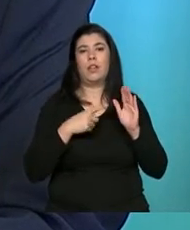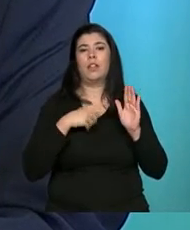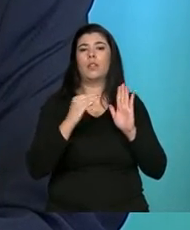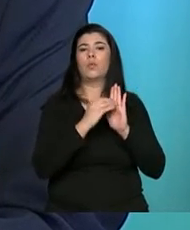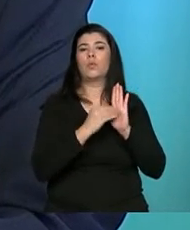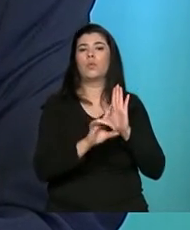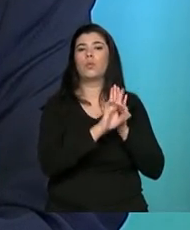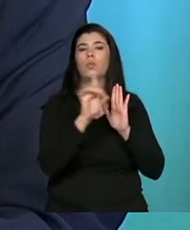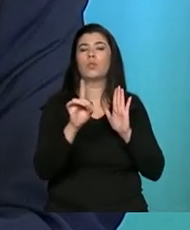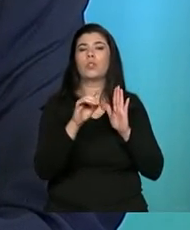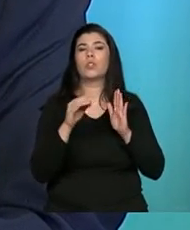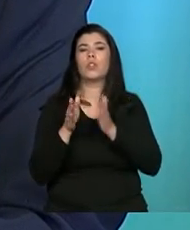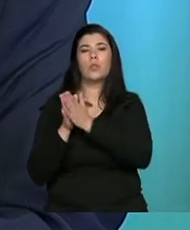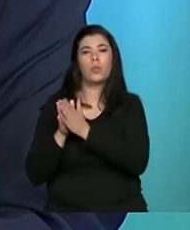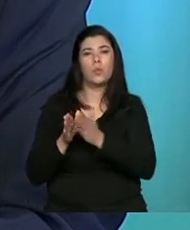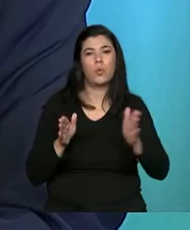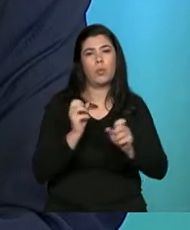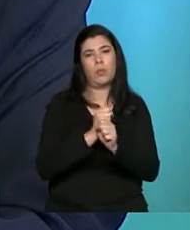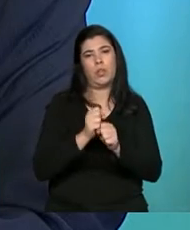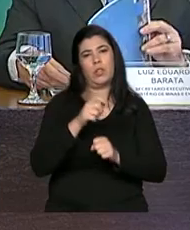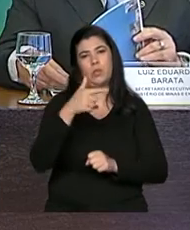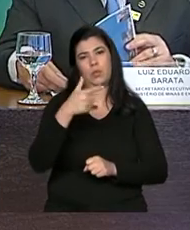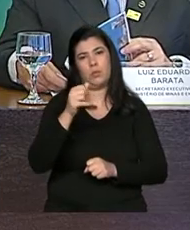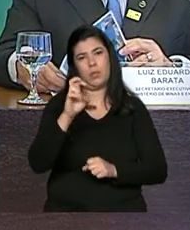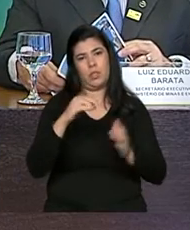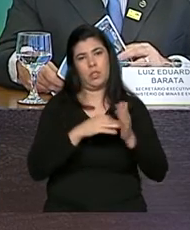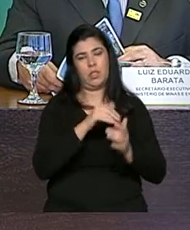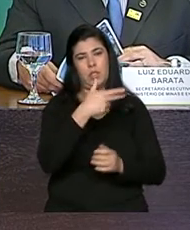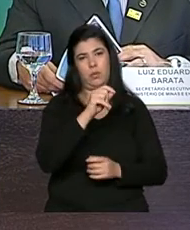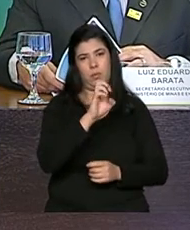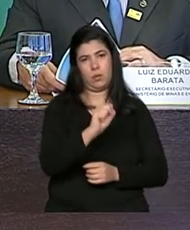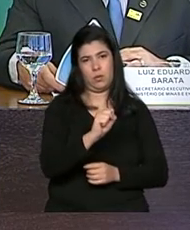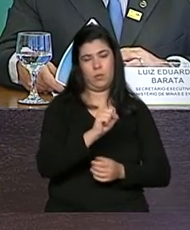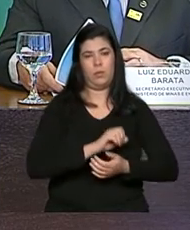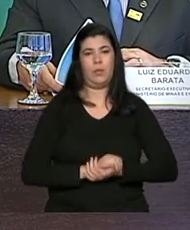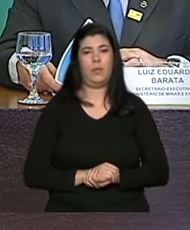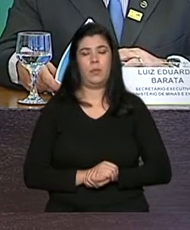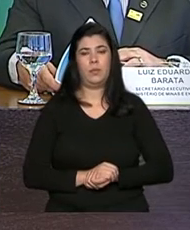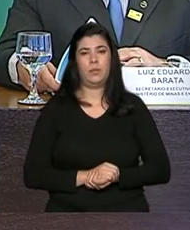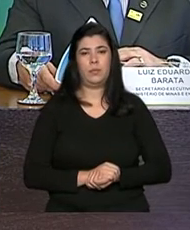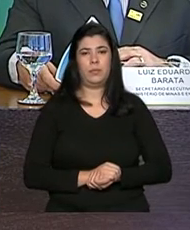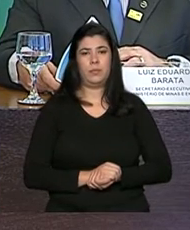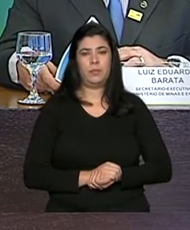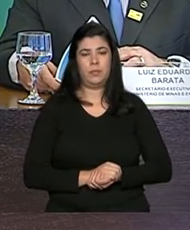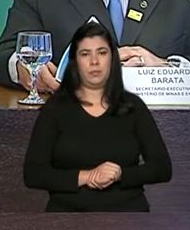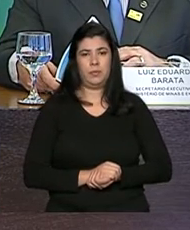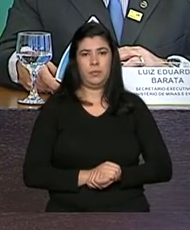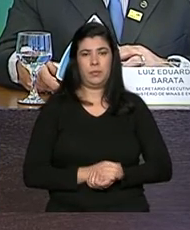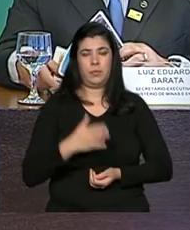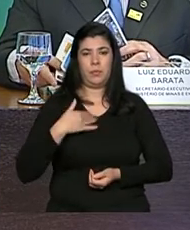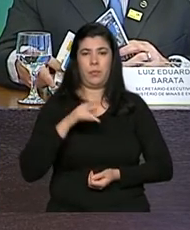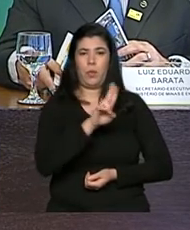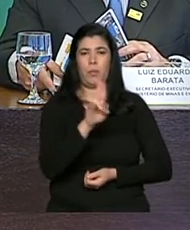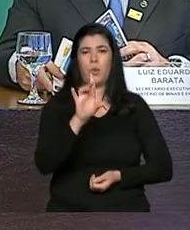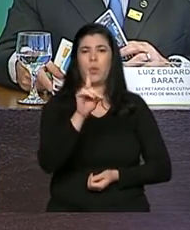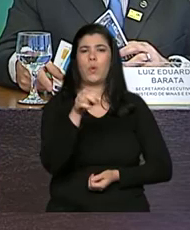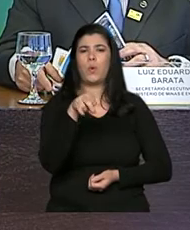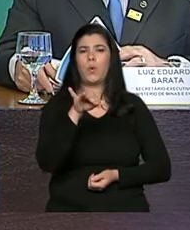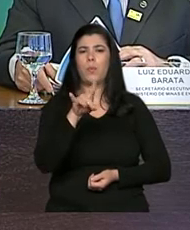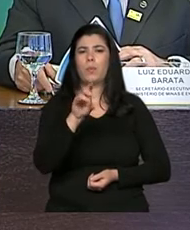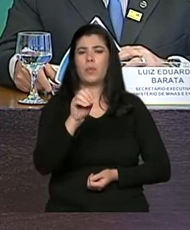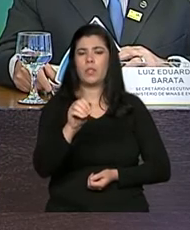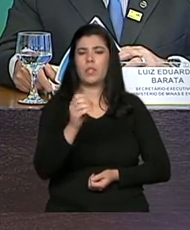de 15 a 18 é danilo farelo do globo e é